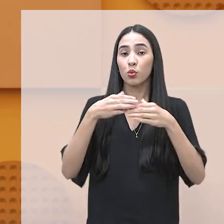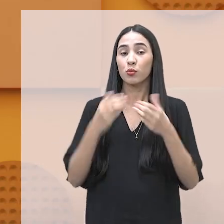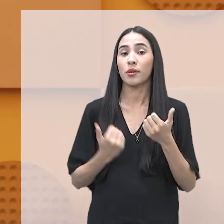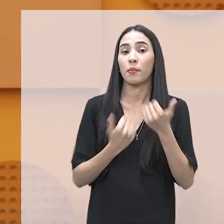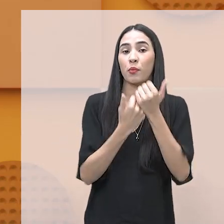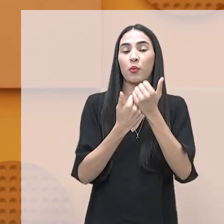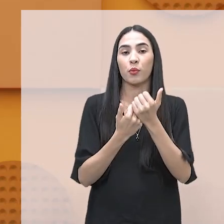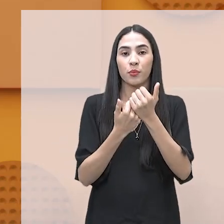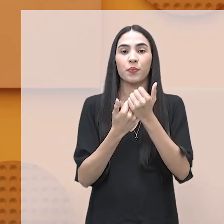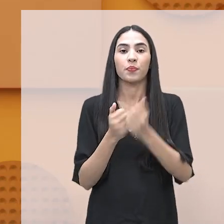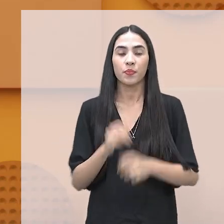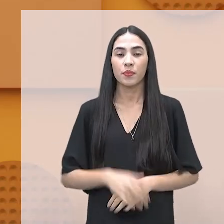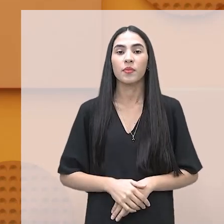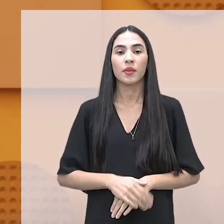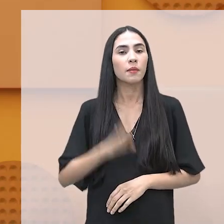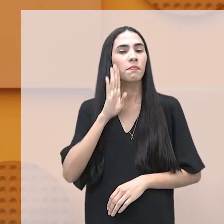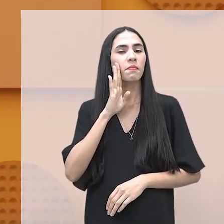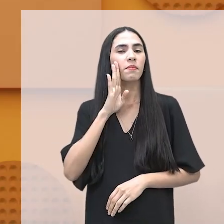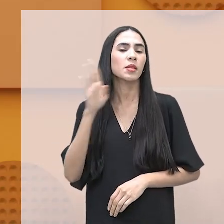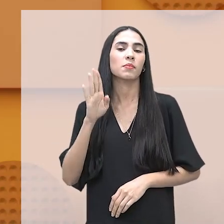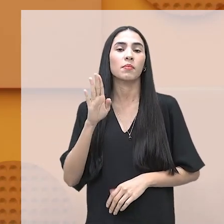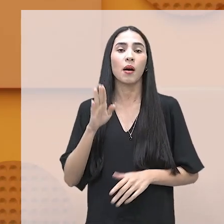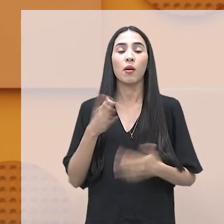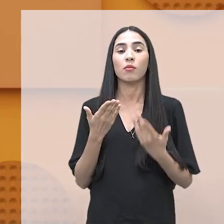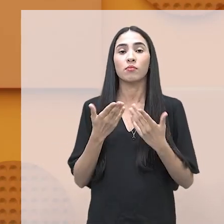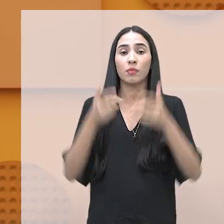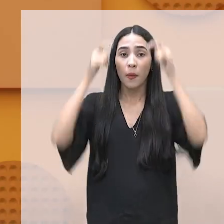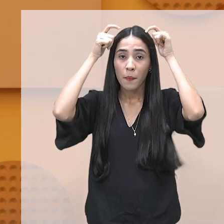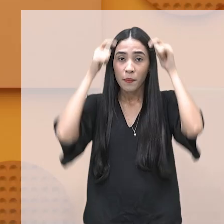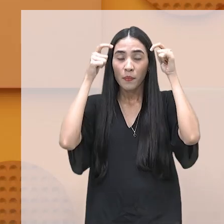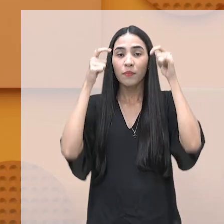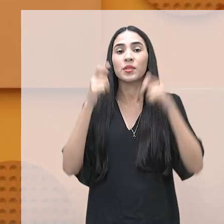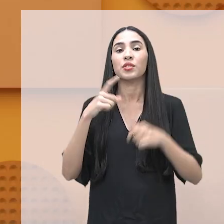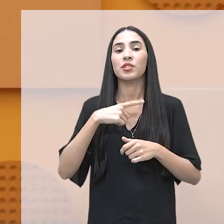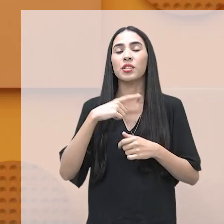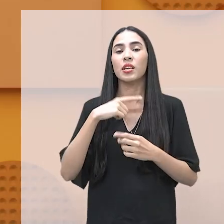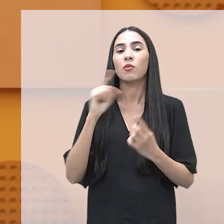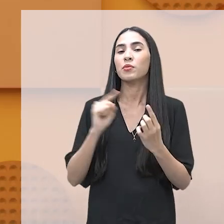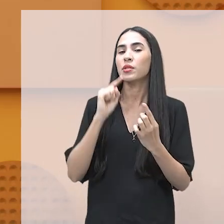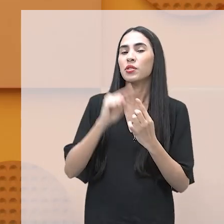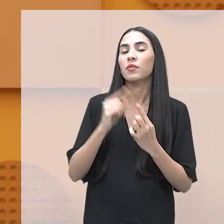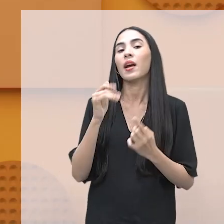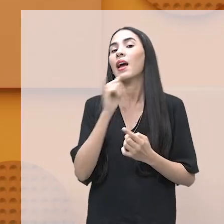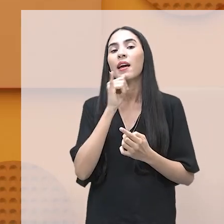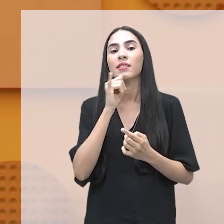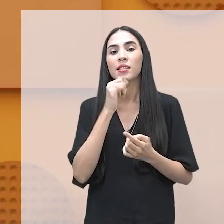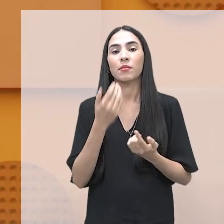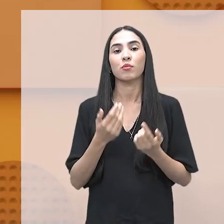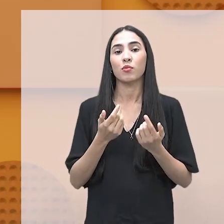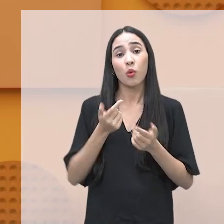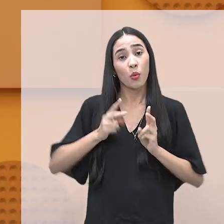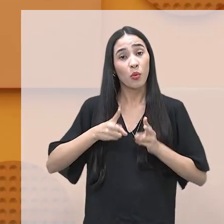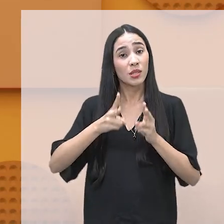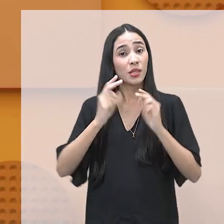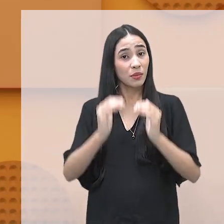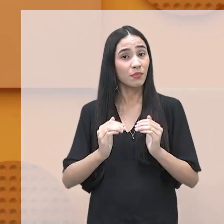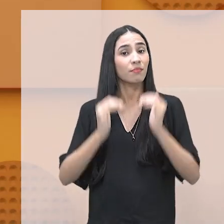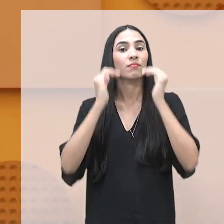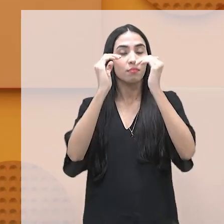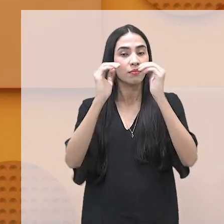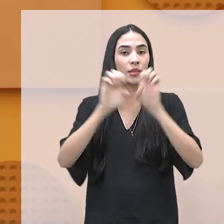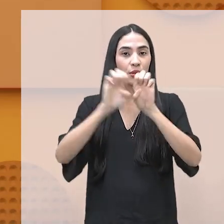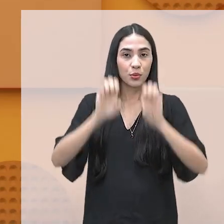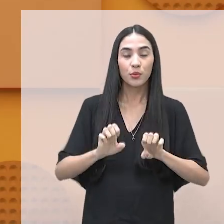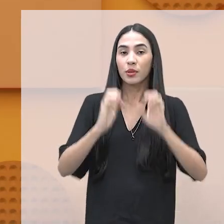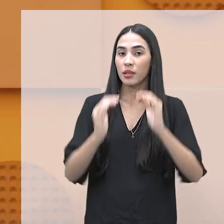Inclusive, o próprio Império Brasileiro via como a única saída de manter-se ali no poder, manter a